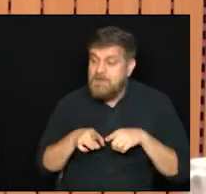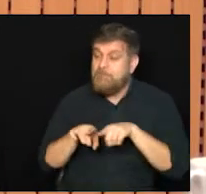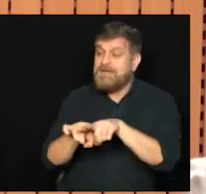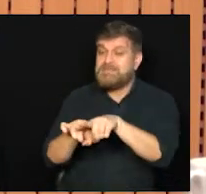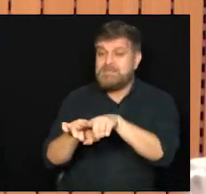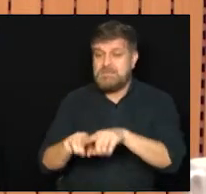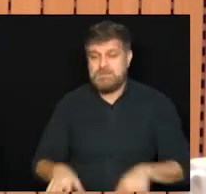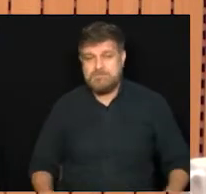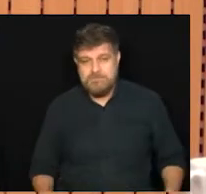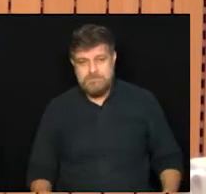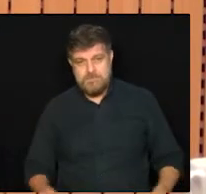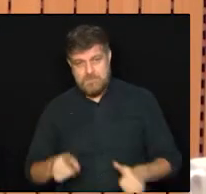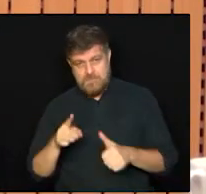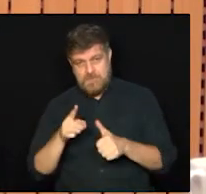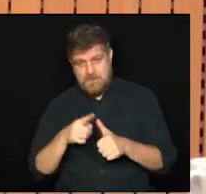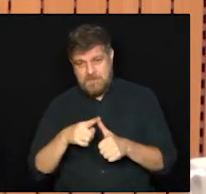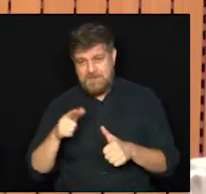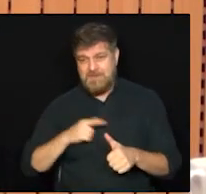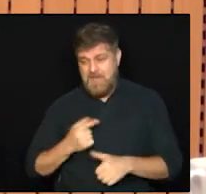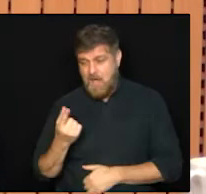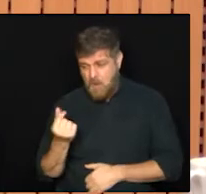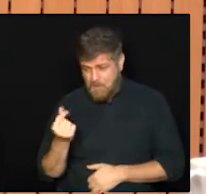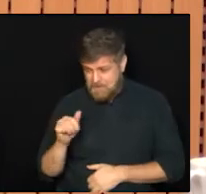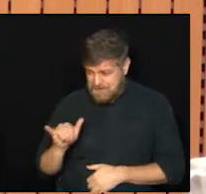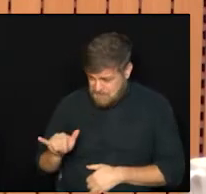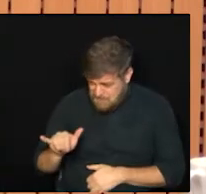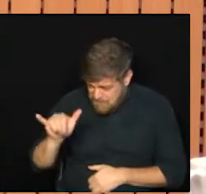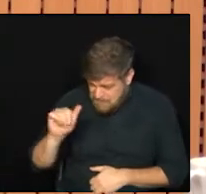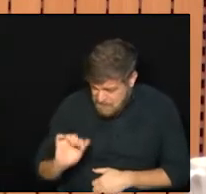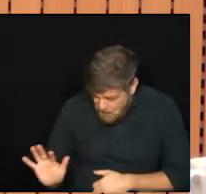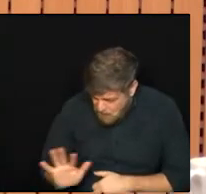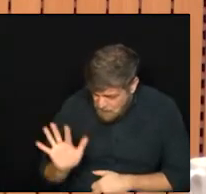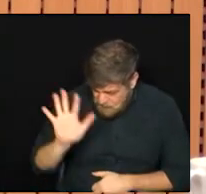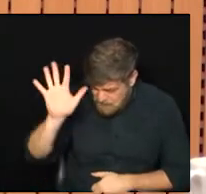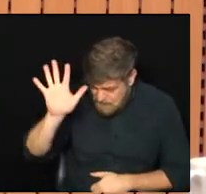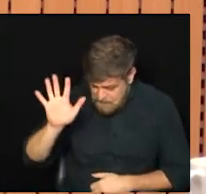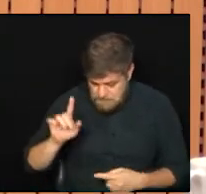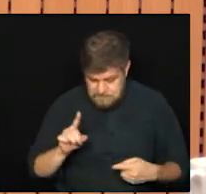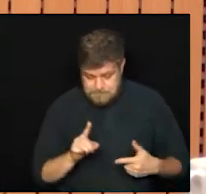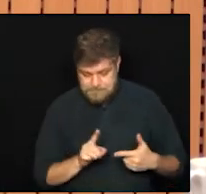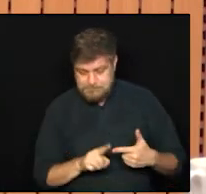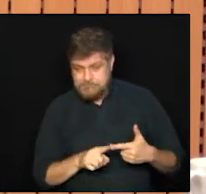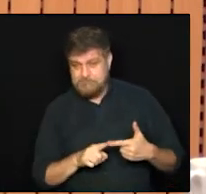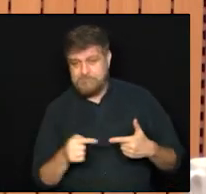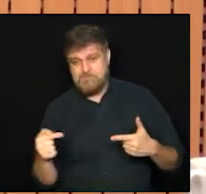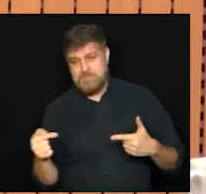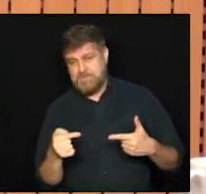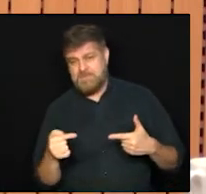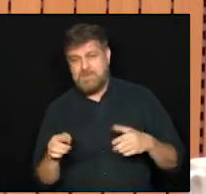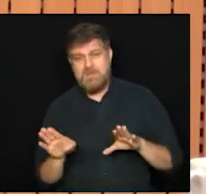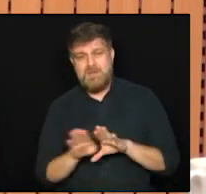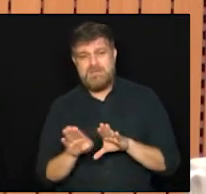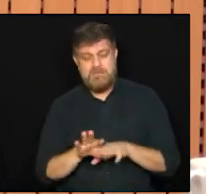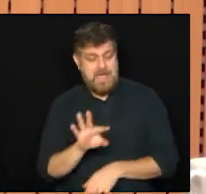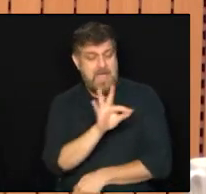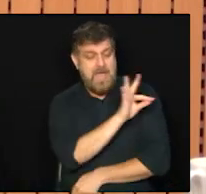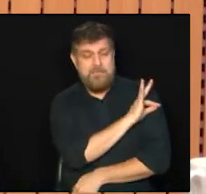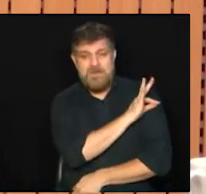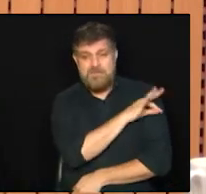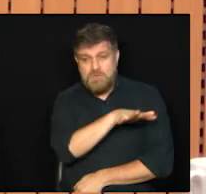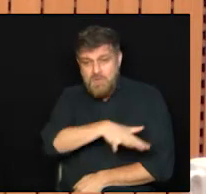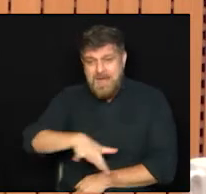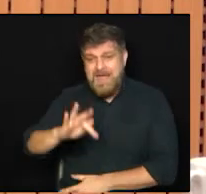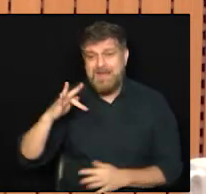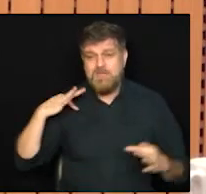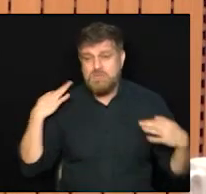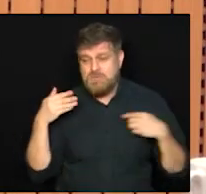primeiro essa questão aí do preço das passagens aéreas e essa segunda questão aí da parceria da Prefeitura.